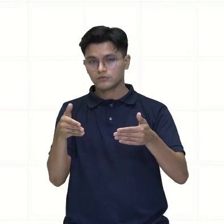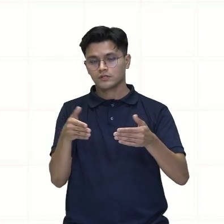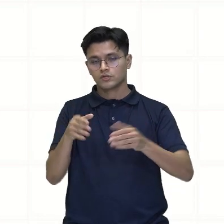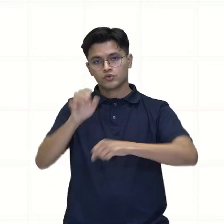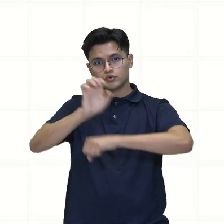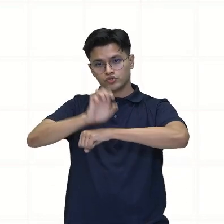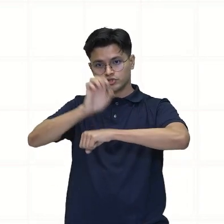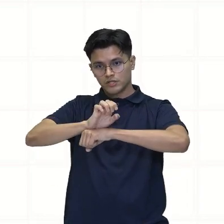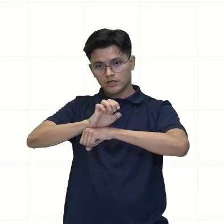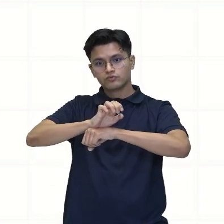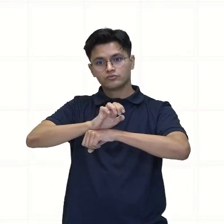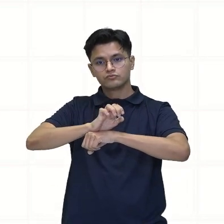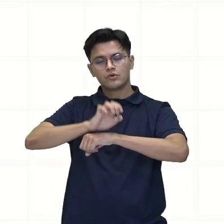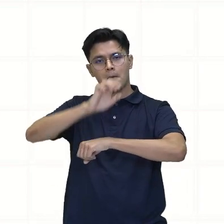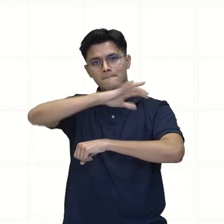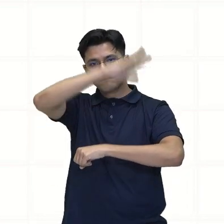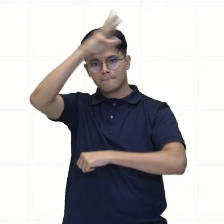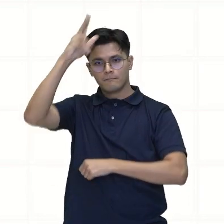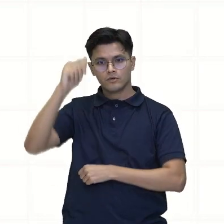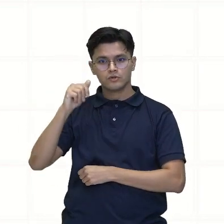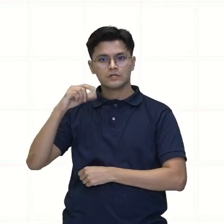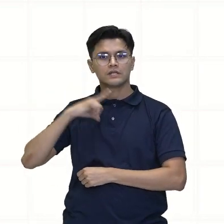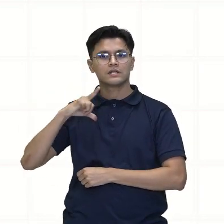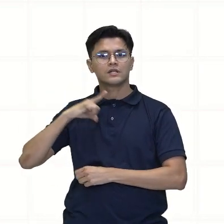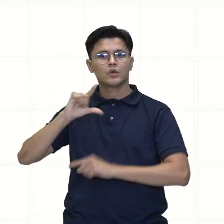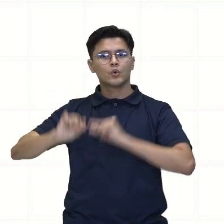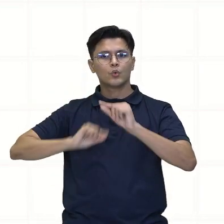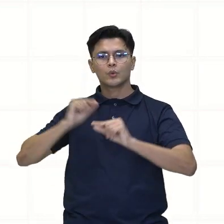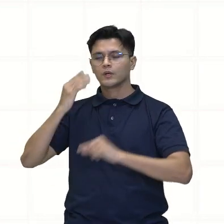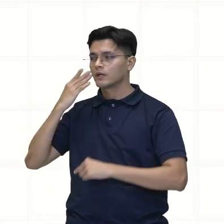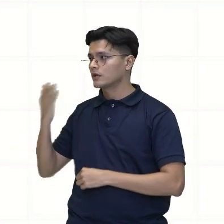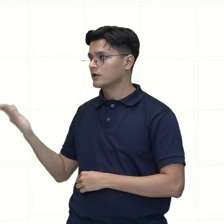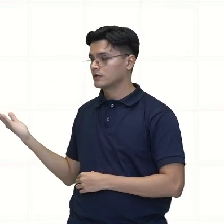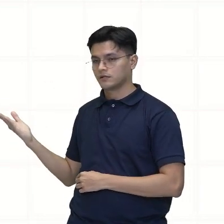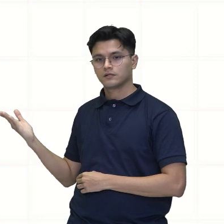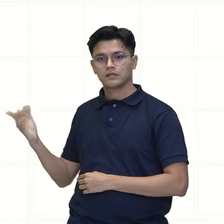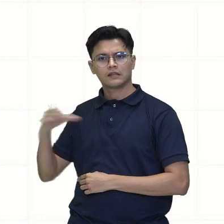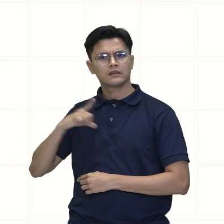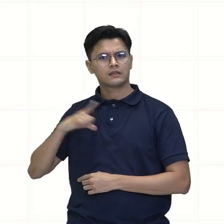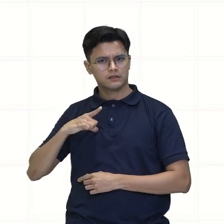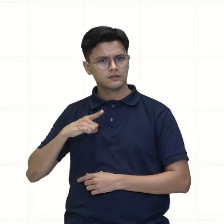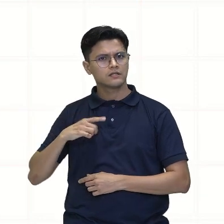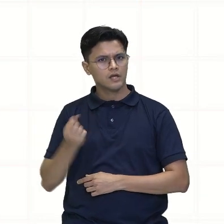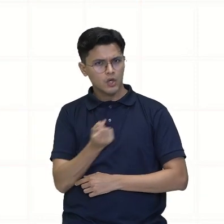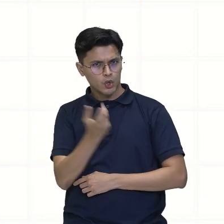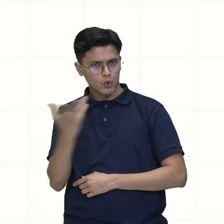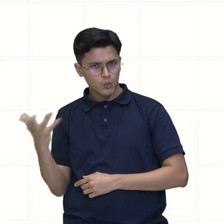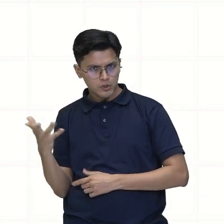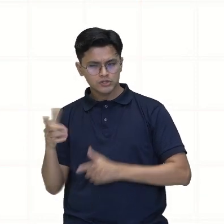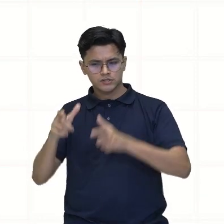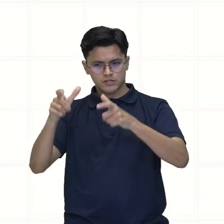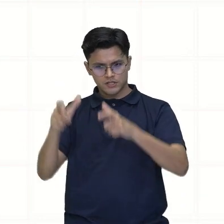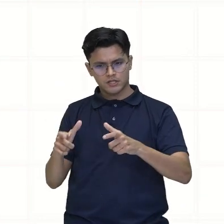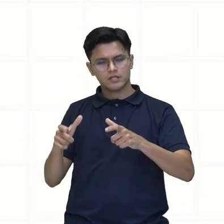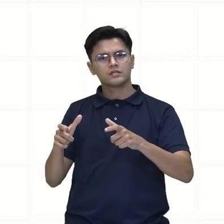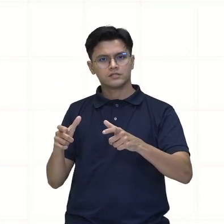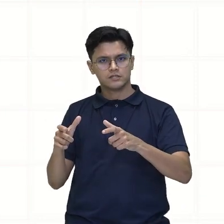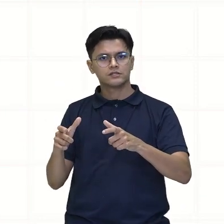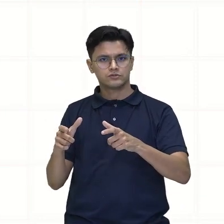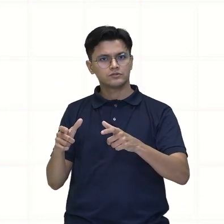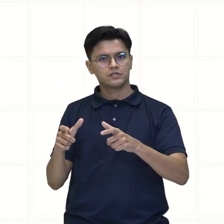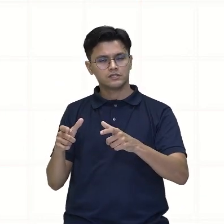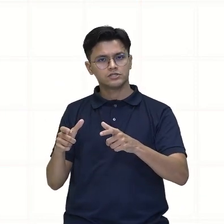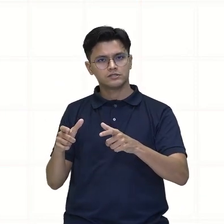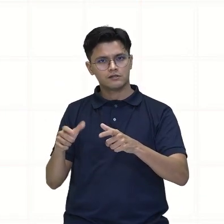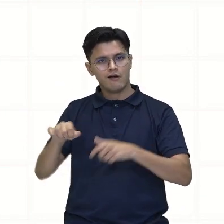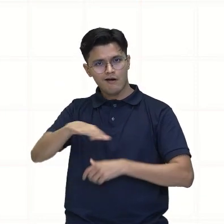pode observar aqui que o estado do Mato Grosso ele tem uma grande concentração de área colhida de soja, né? Nós